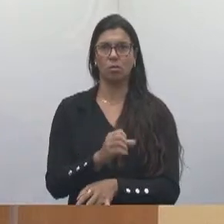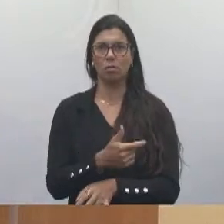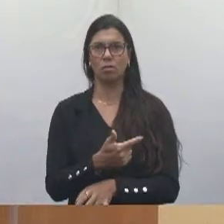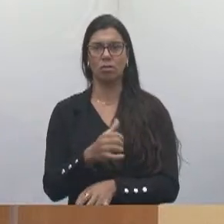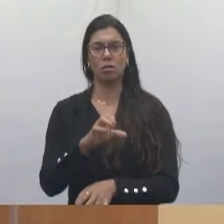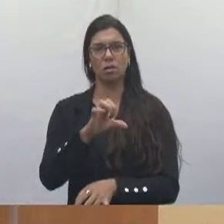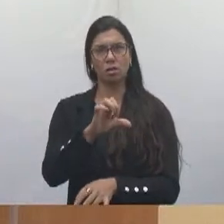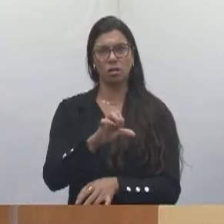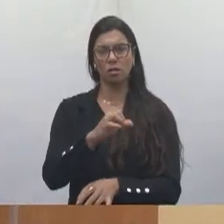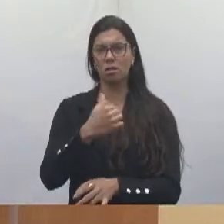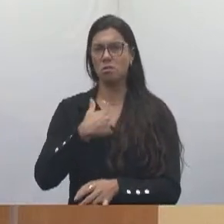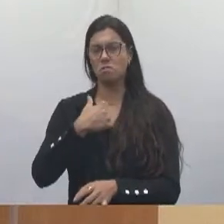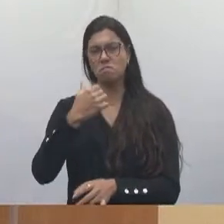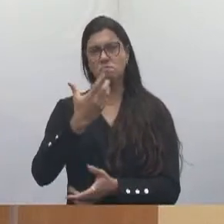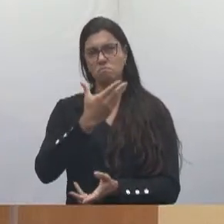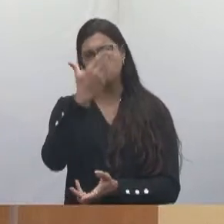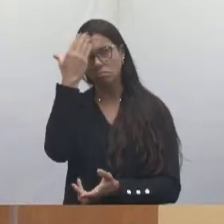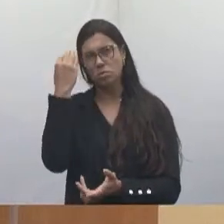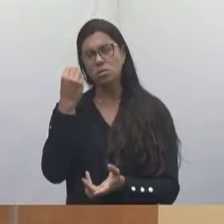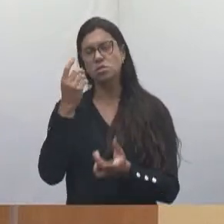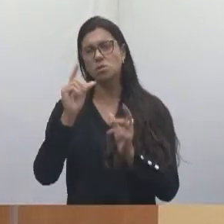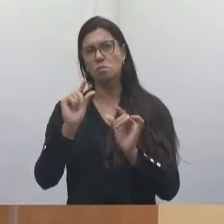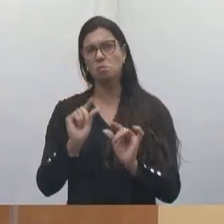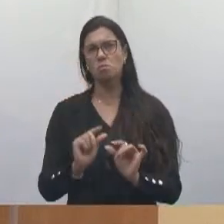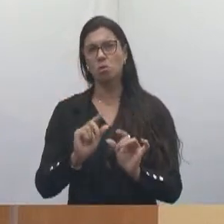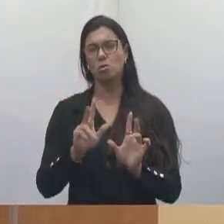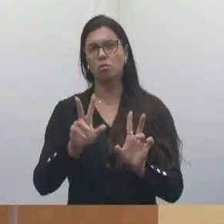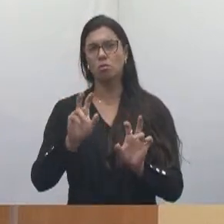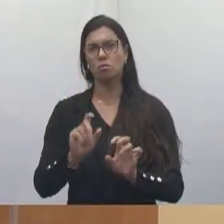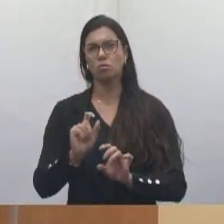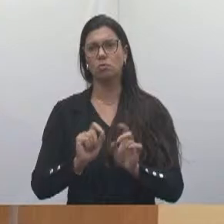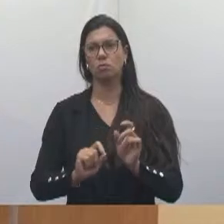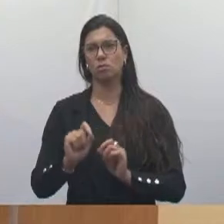Não recordo muito bem não, mas a população recorda.